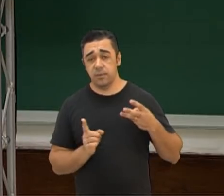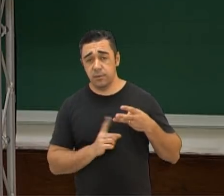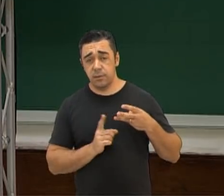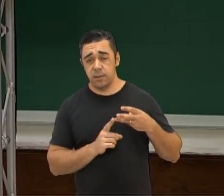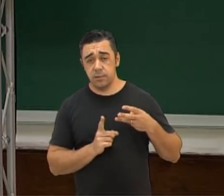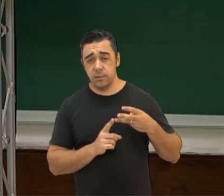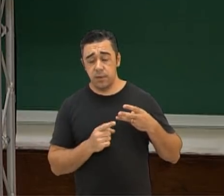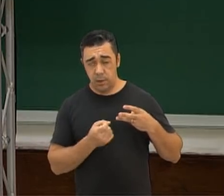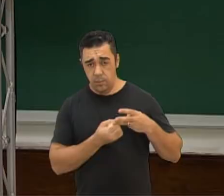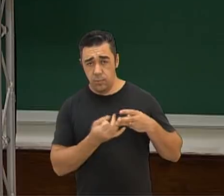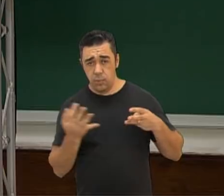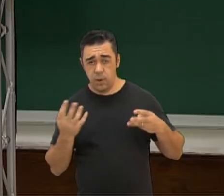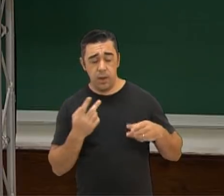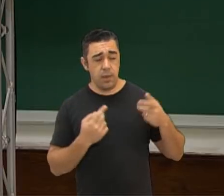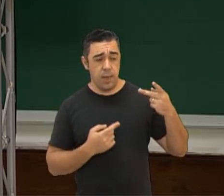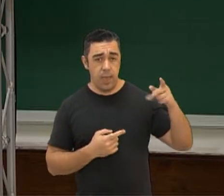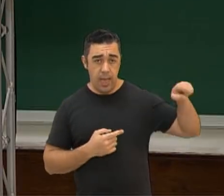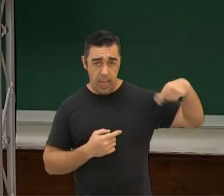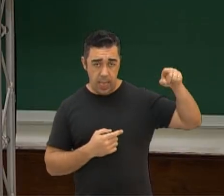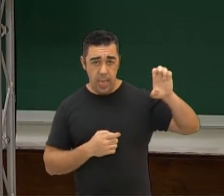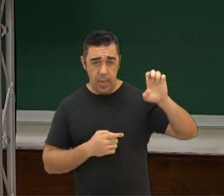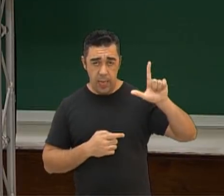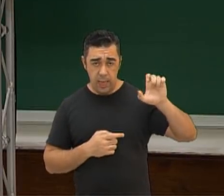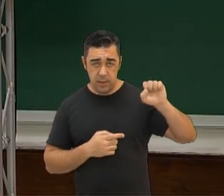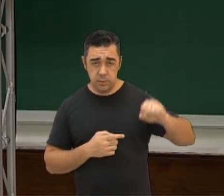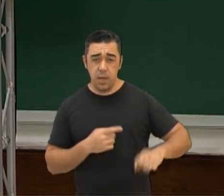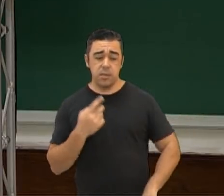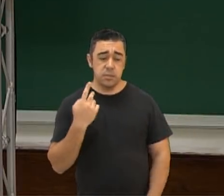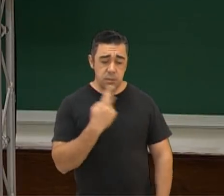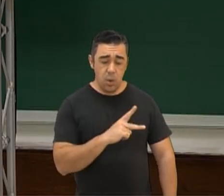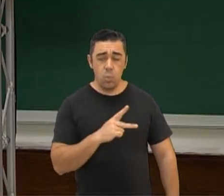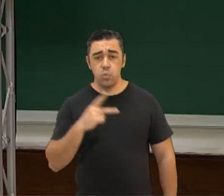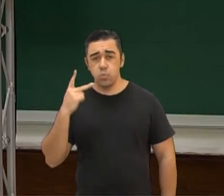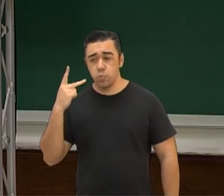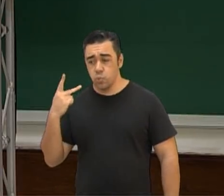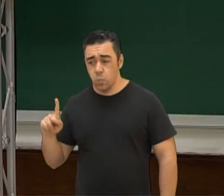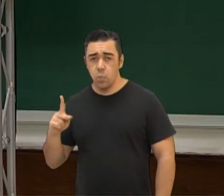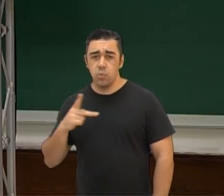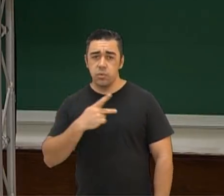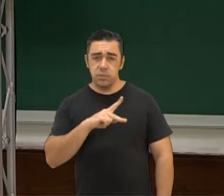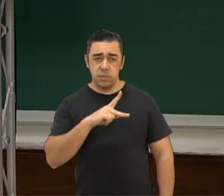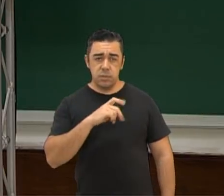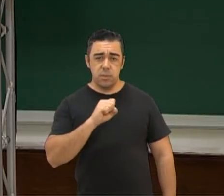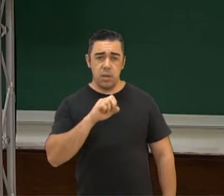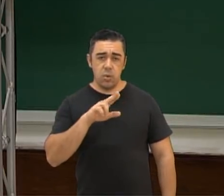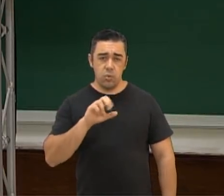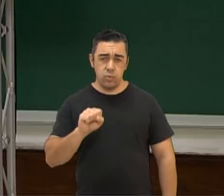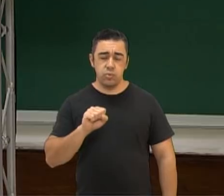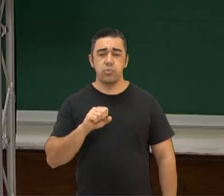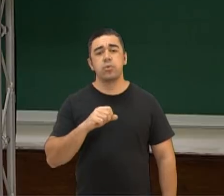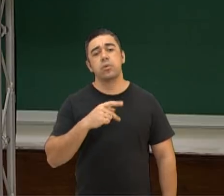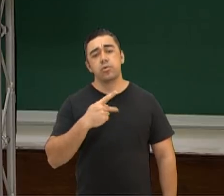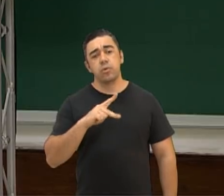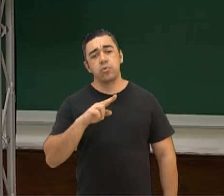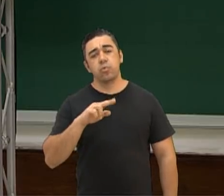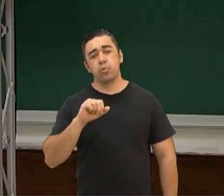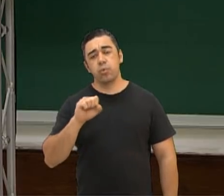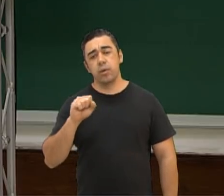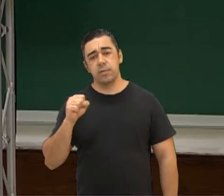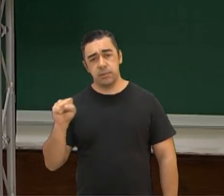do plural a gente tem seus, seus, suas, suas, correspondente a eles ou elas, né? Então esses